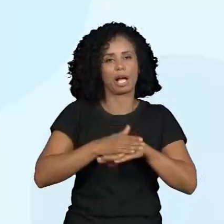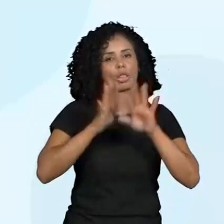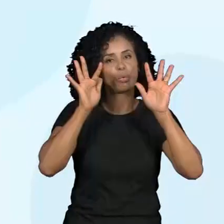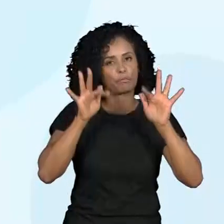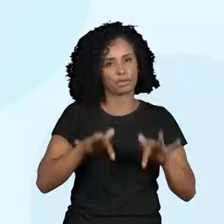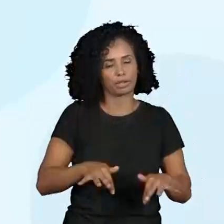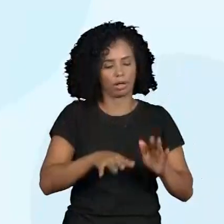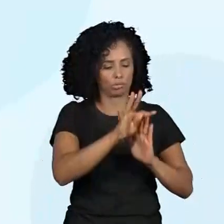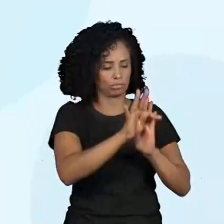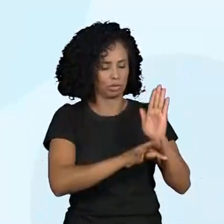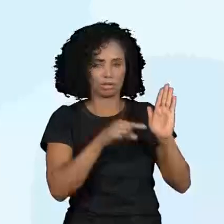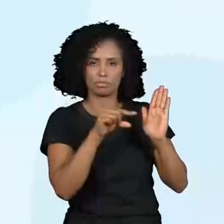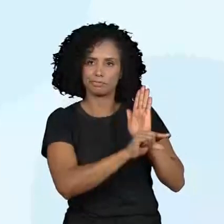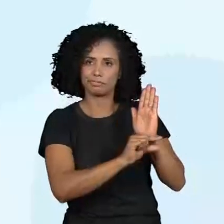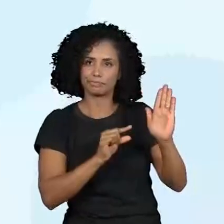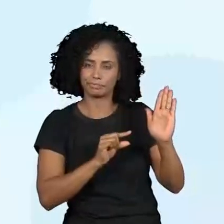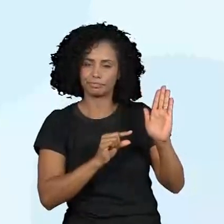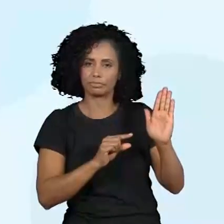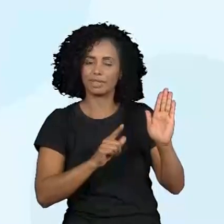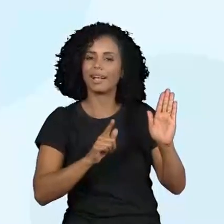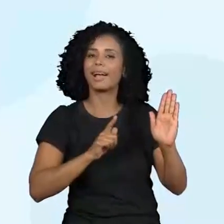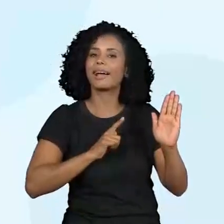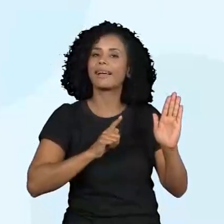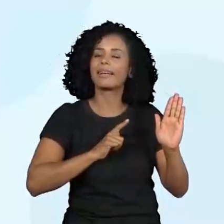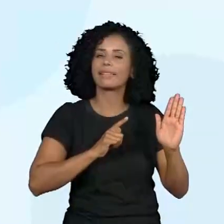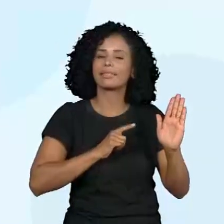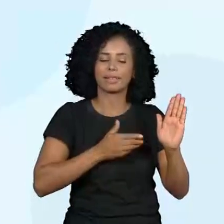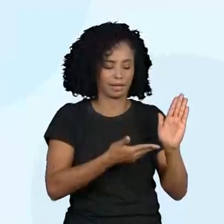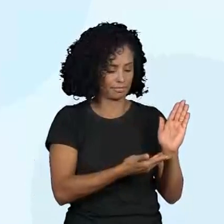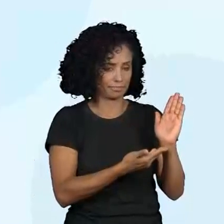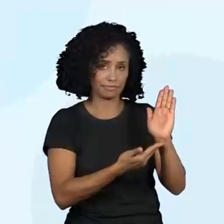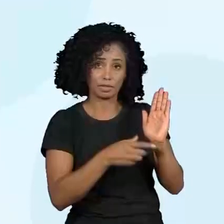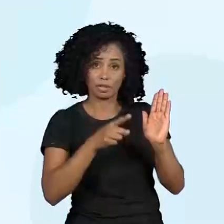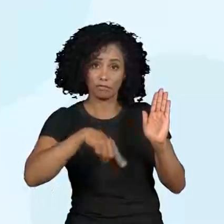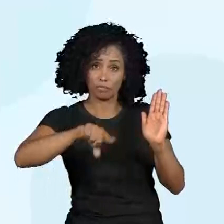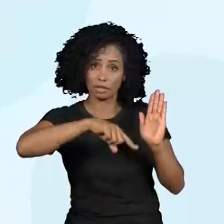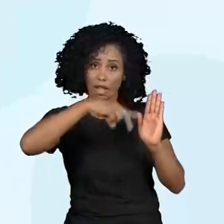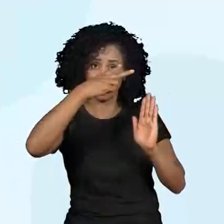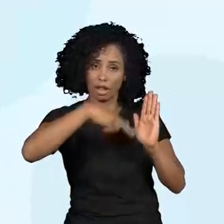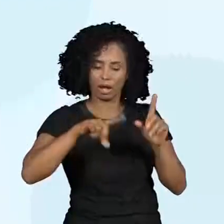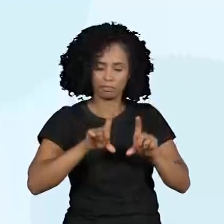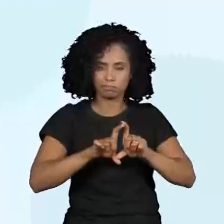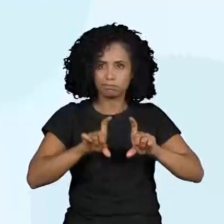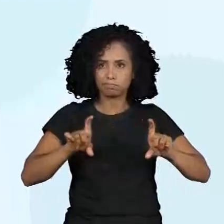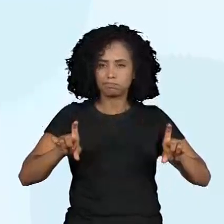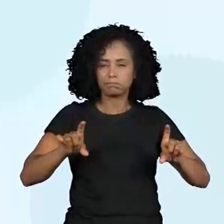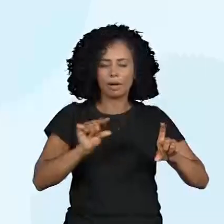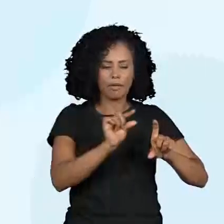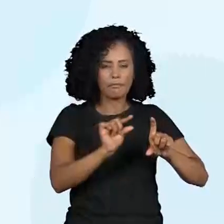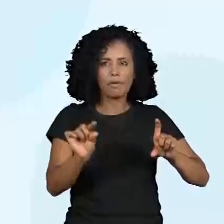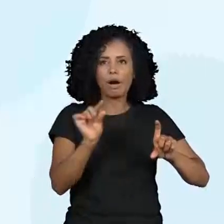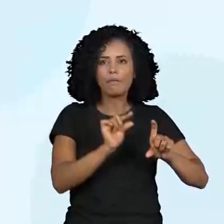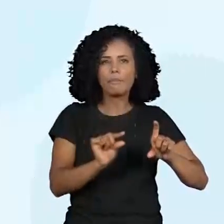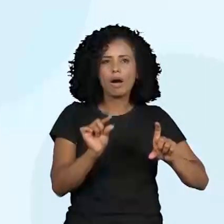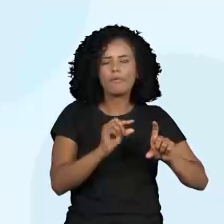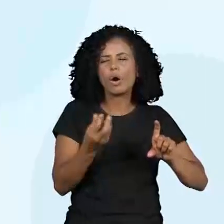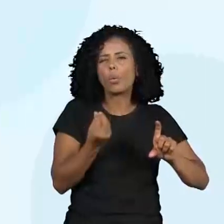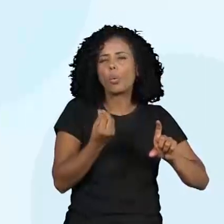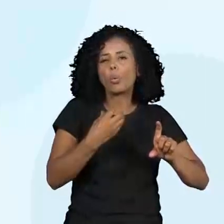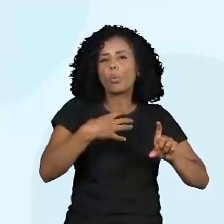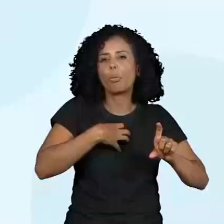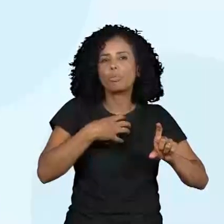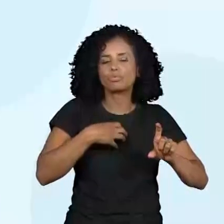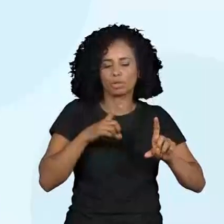três e vou deixar aqui Uma colinha para vocês rever em como ficaria